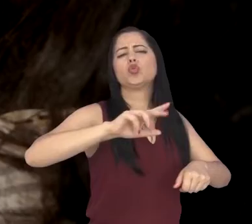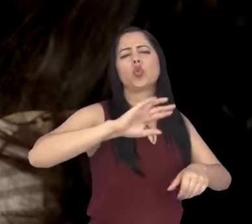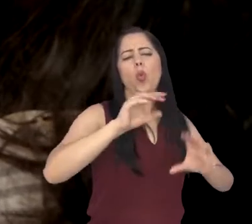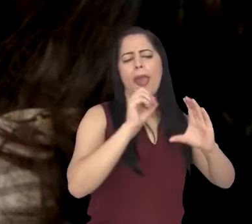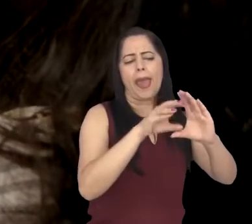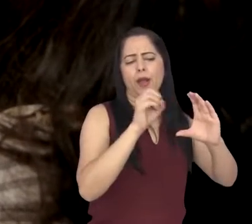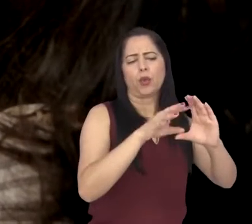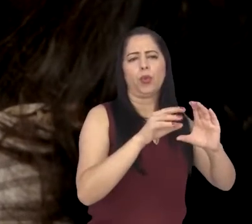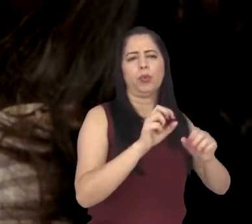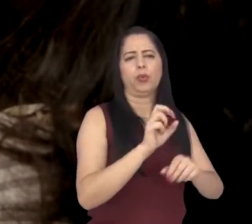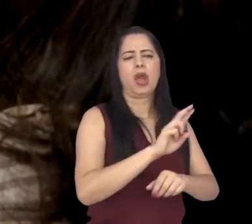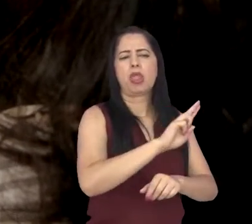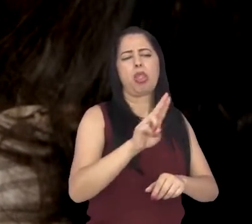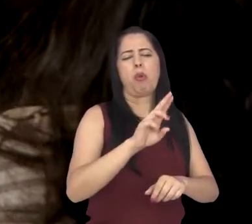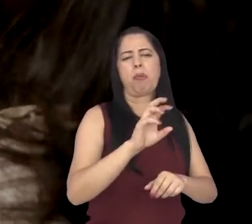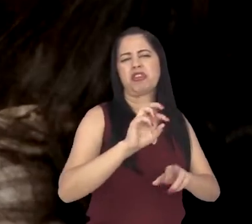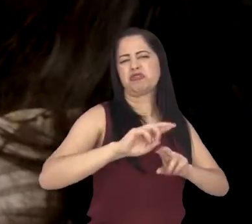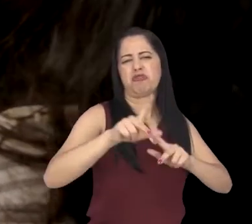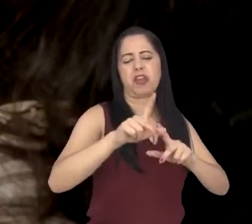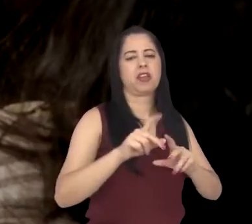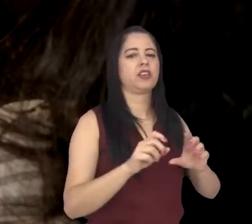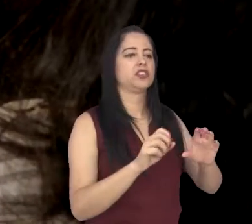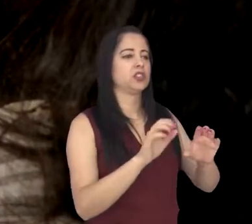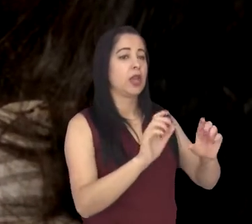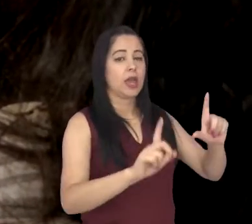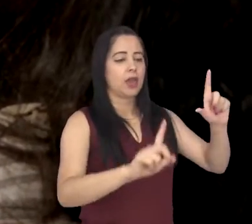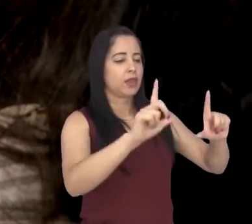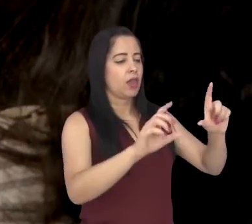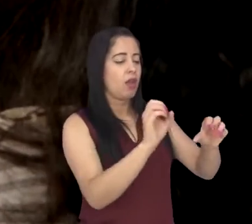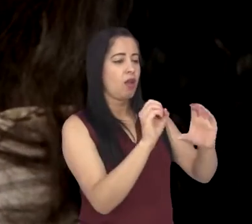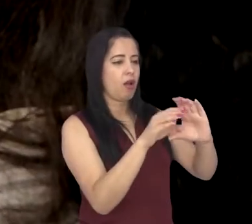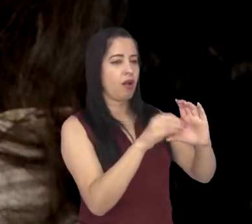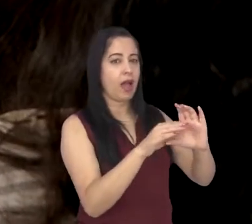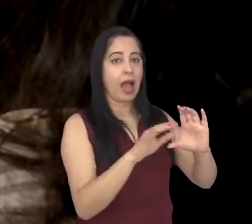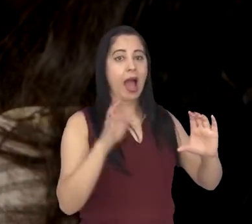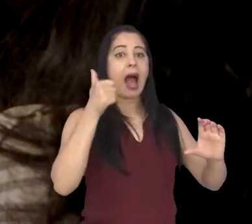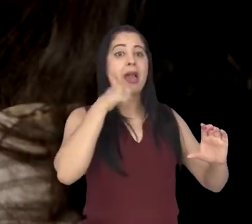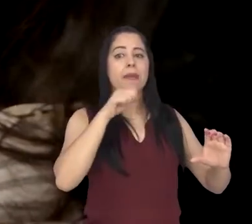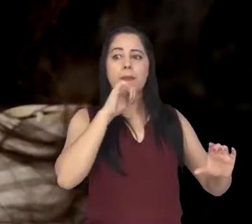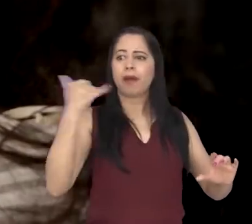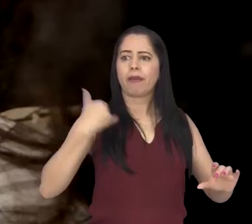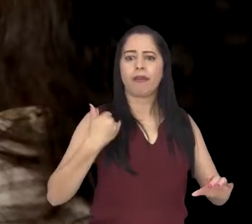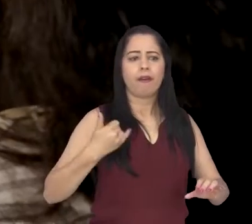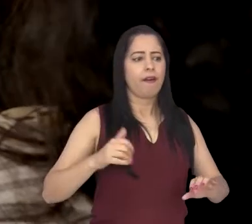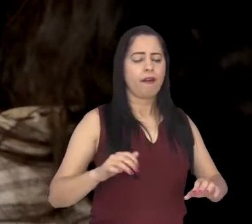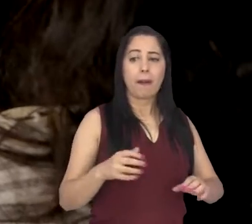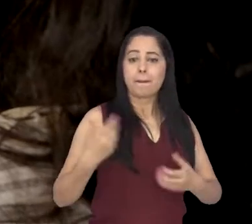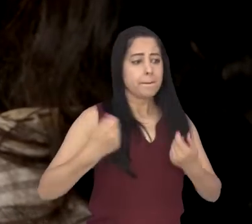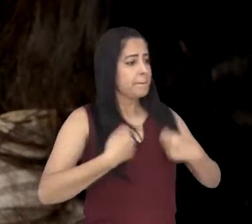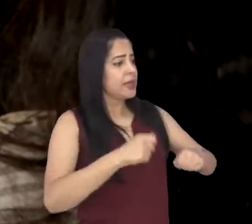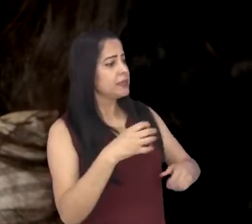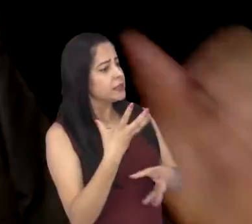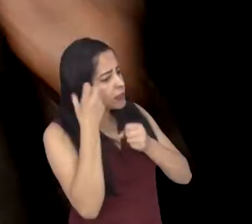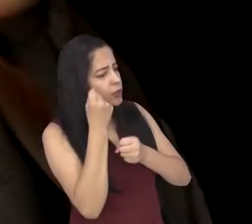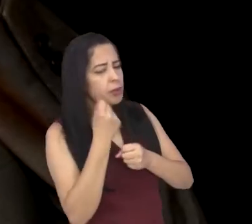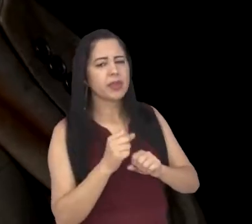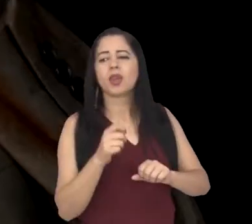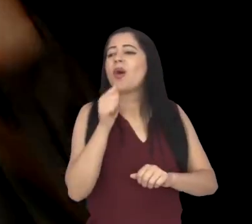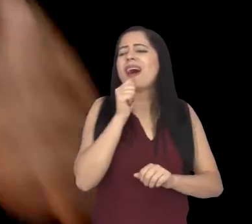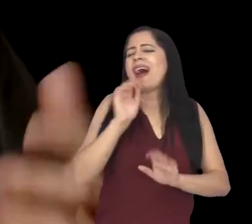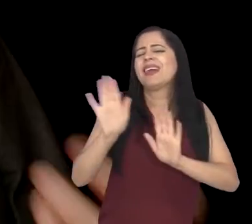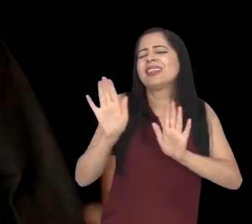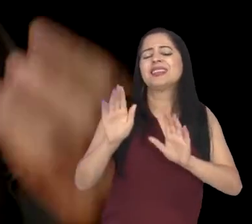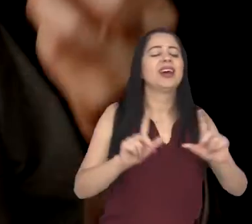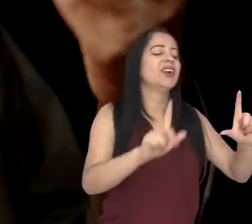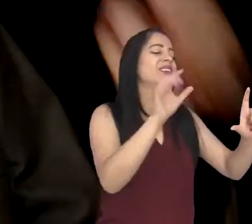era Excelsior. Tinha a TV Bauru. E aí, vai dormir, Gilcinho, falavam para mim. Eu falava, ainda não.